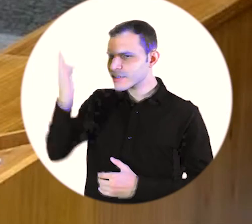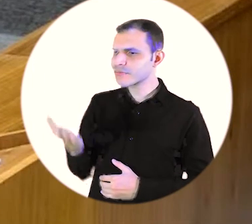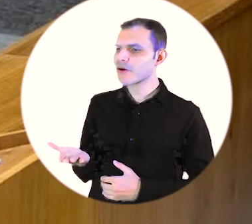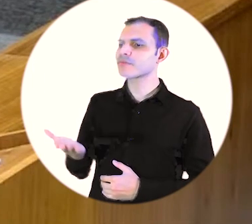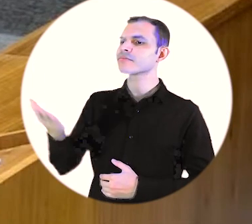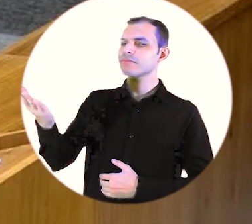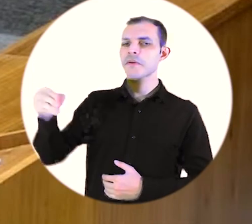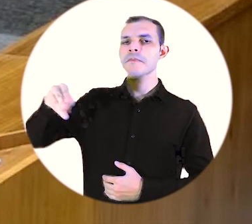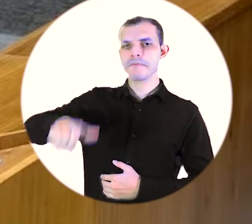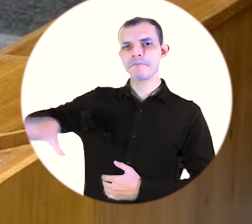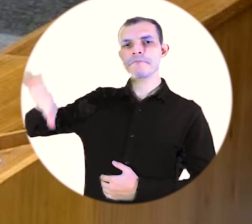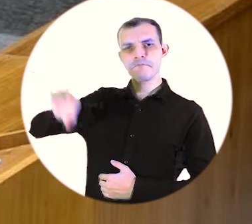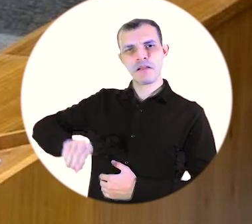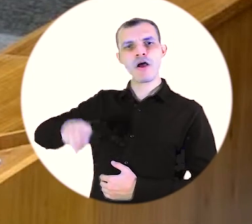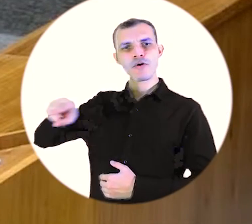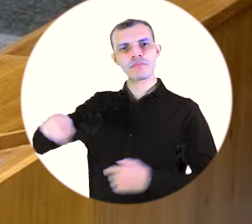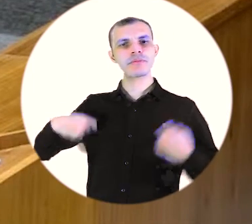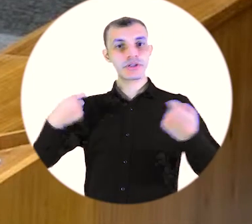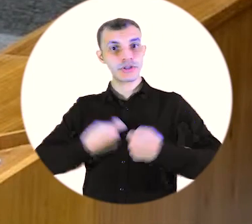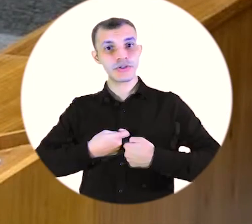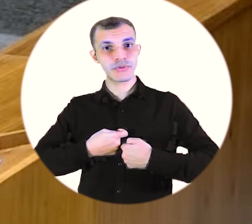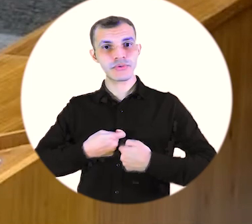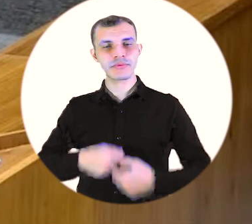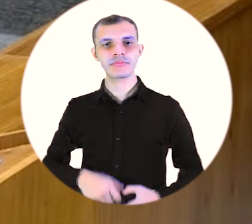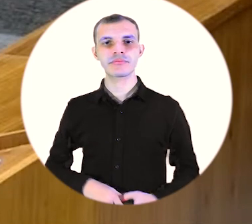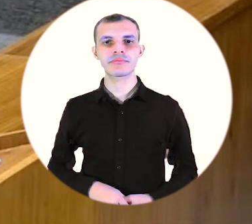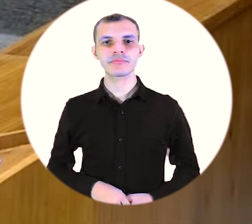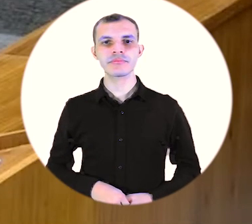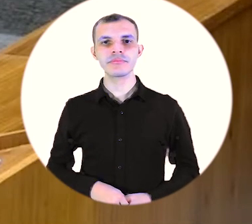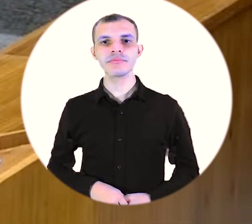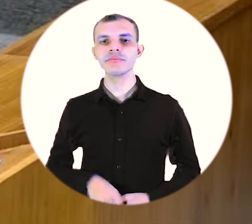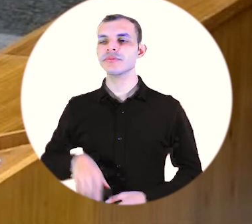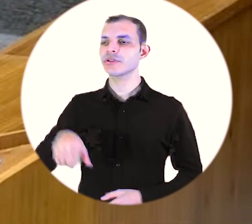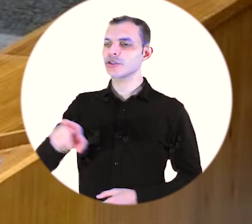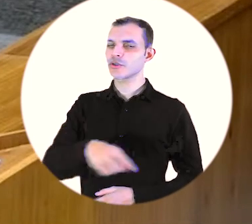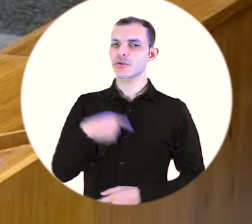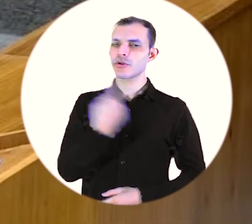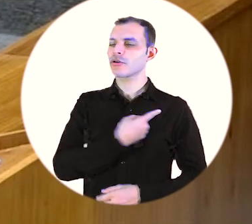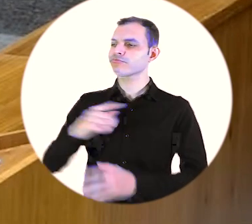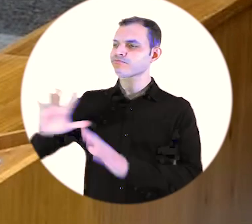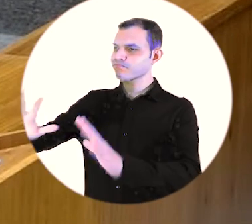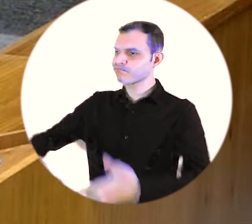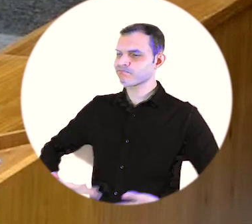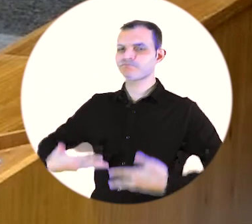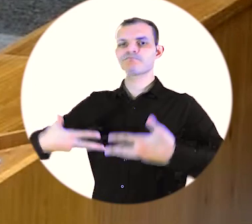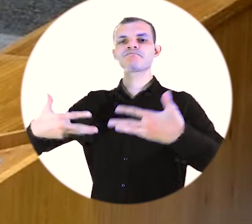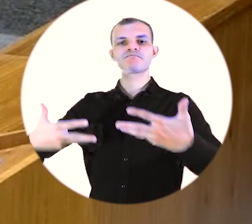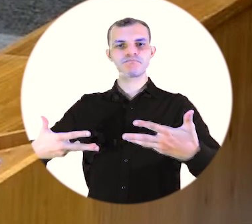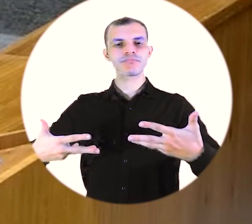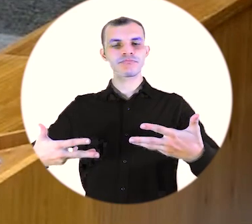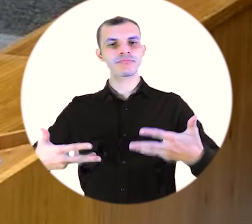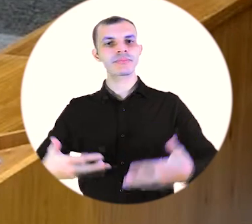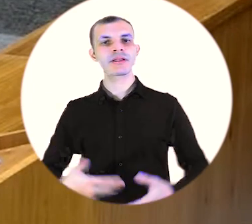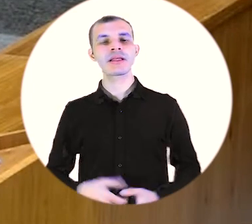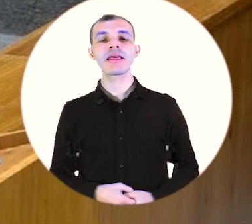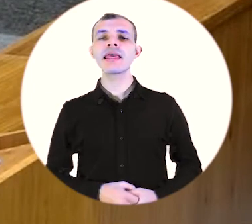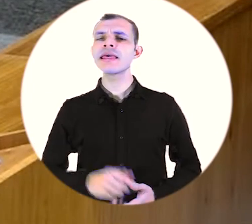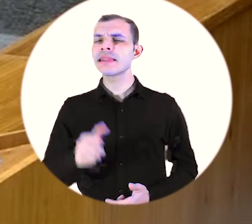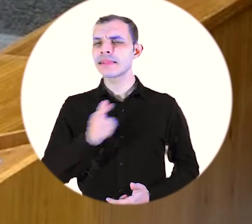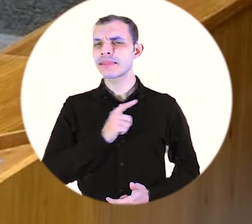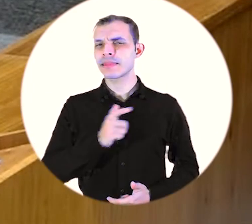cada um de nós, sobretudo, ministro Mauro, aos seus conterrâneos pelo exemplo que Vossa Excelência nos dá e nos